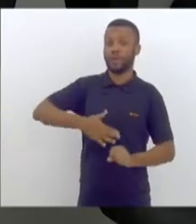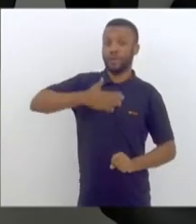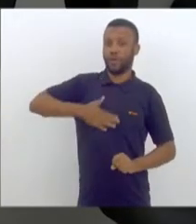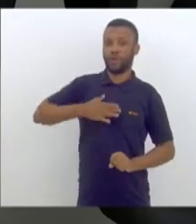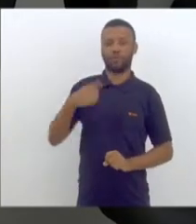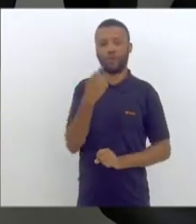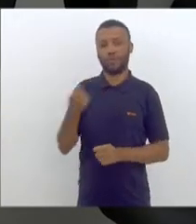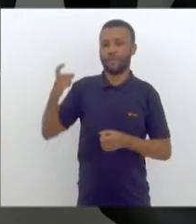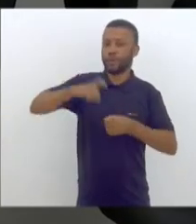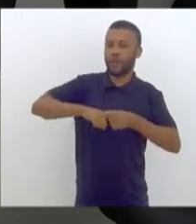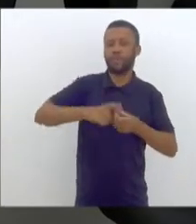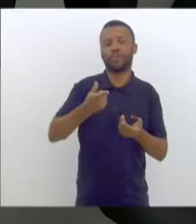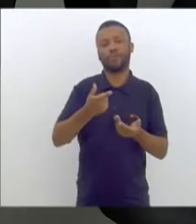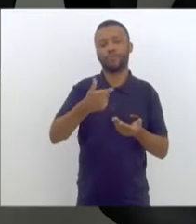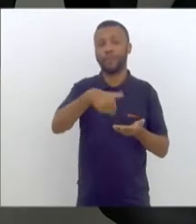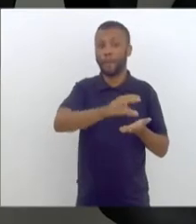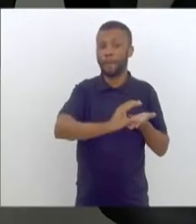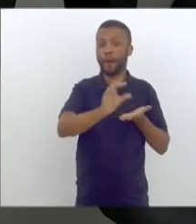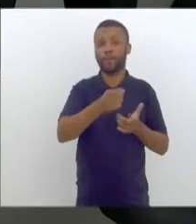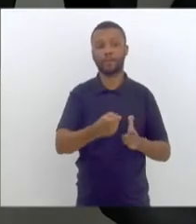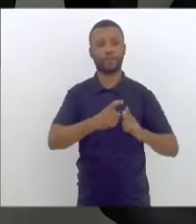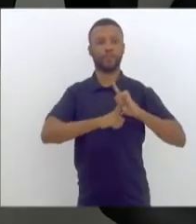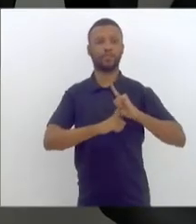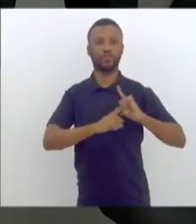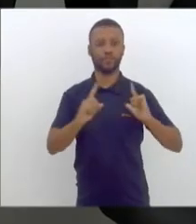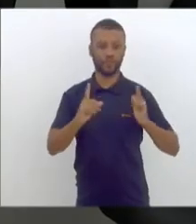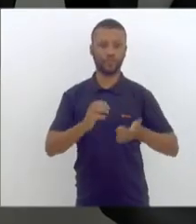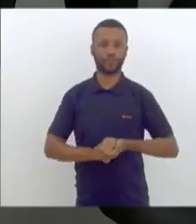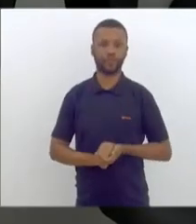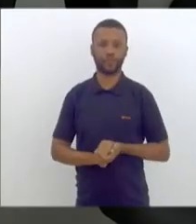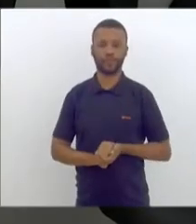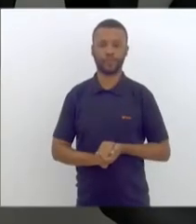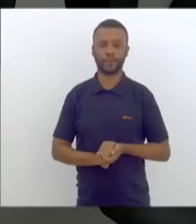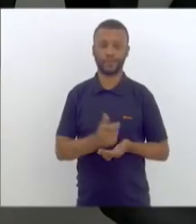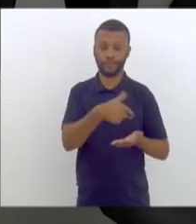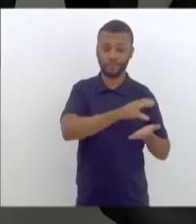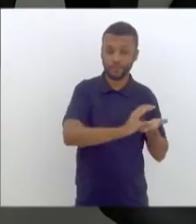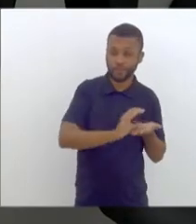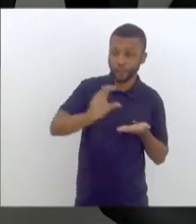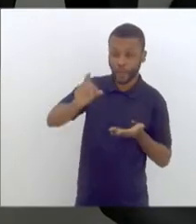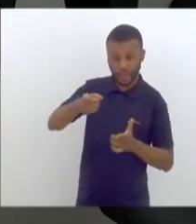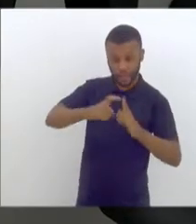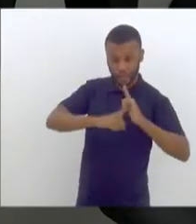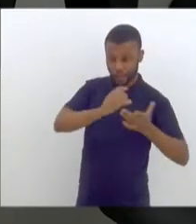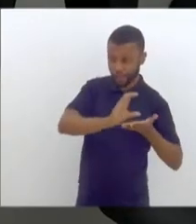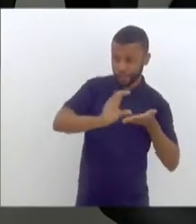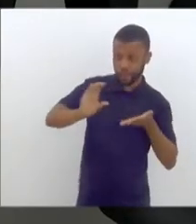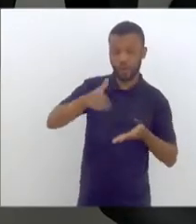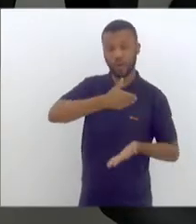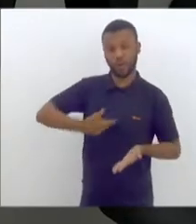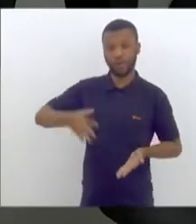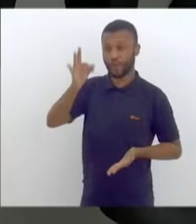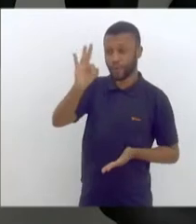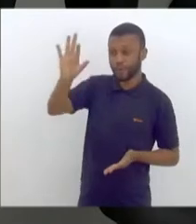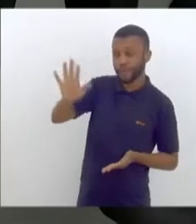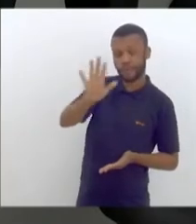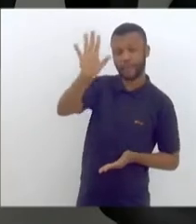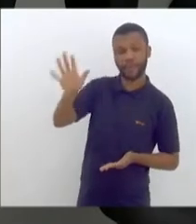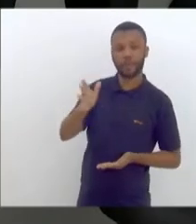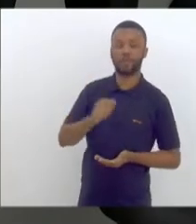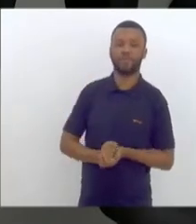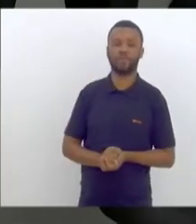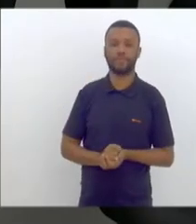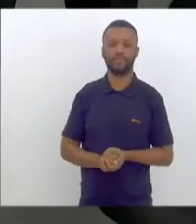pagamentos o pagamento da dívida a união Então o próximo slide demonstra isso